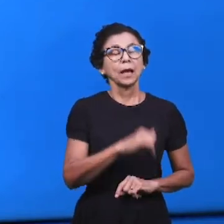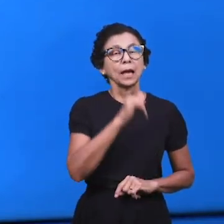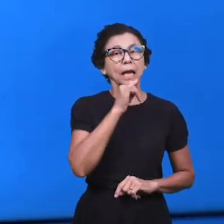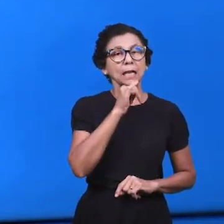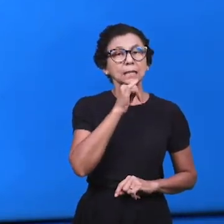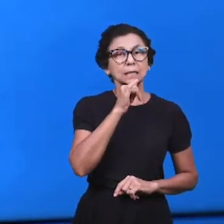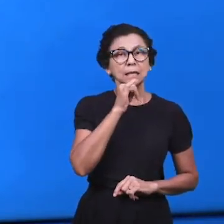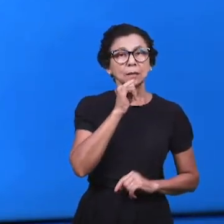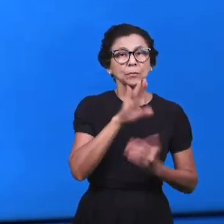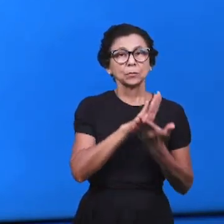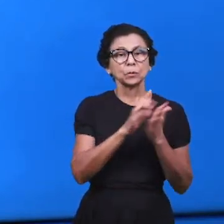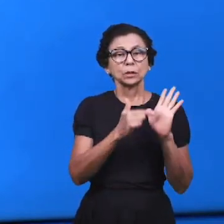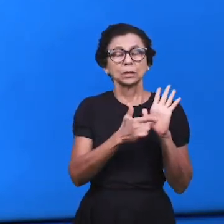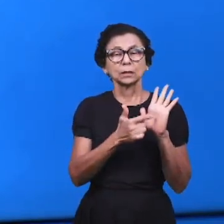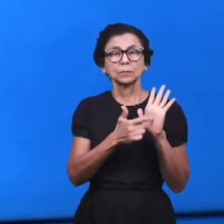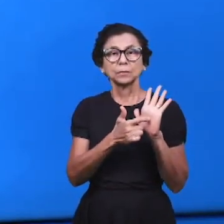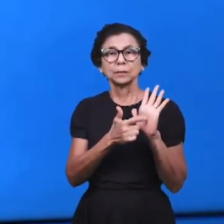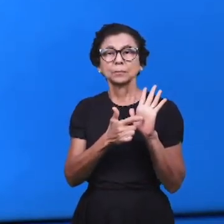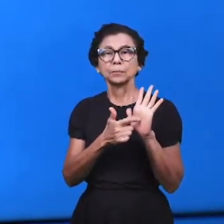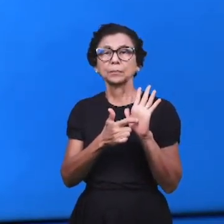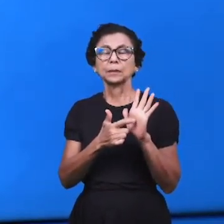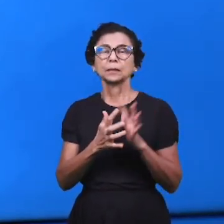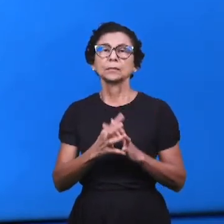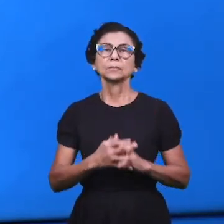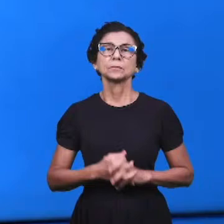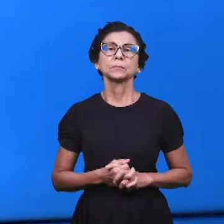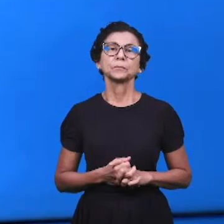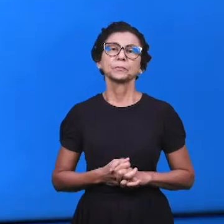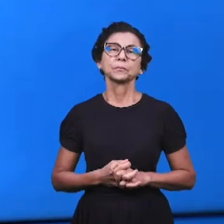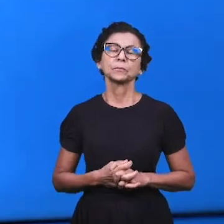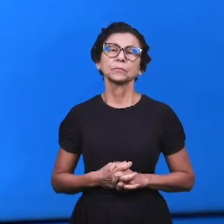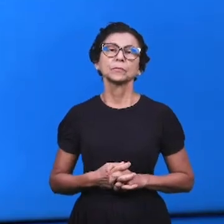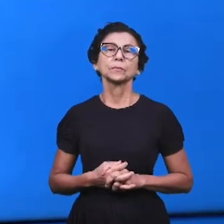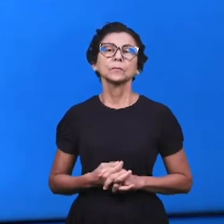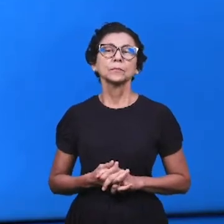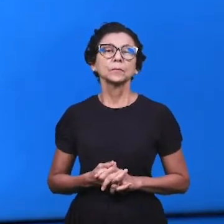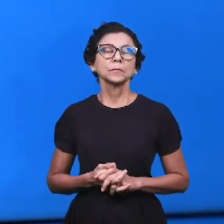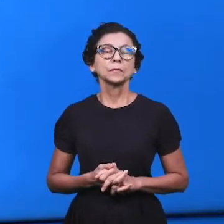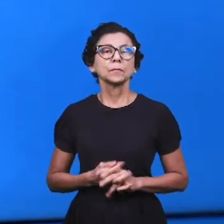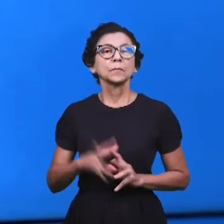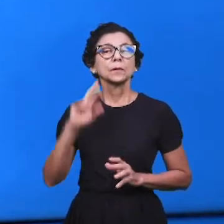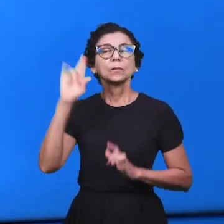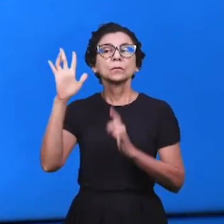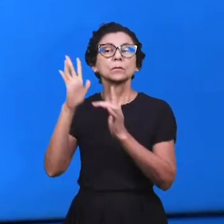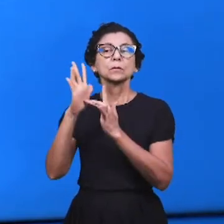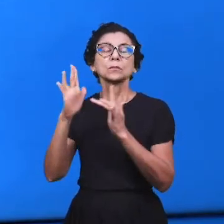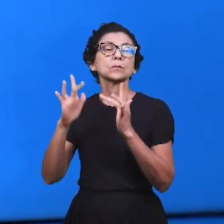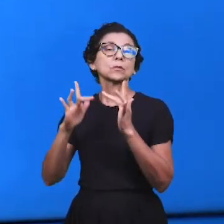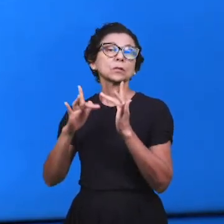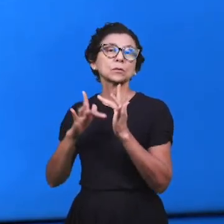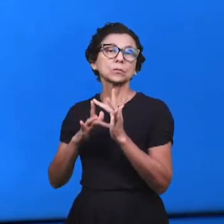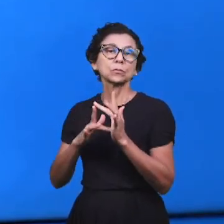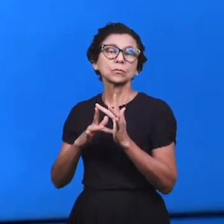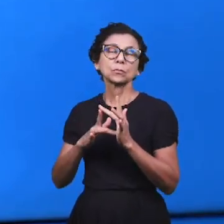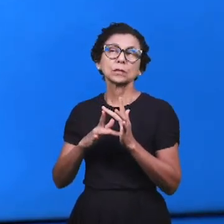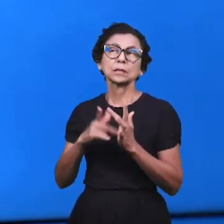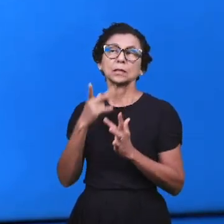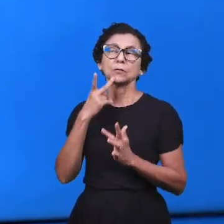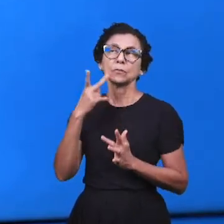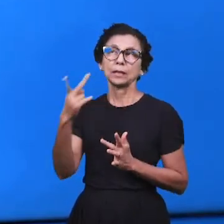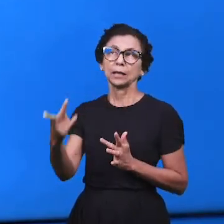o exemplo máximo, né? Que é exatamente a vida do Senhor Jesus, porque ele, quando dizia, na